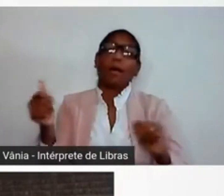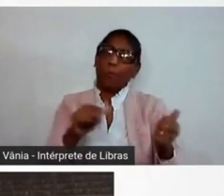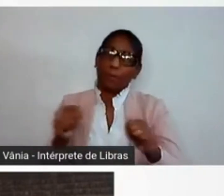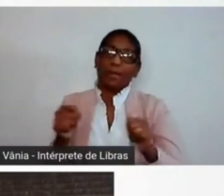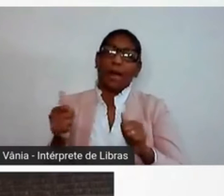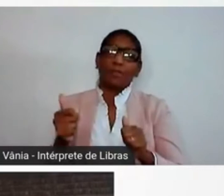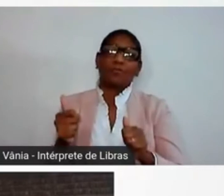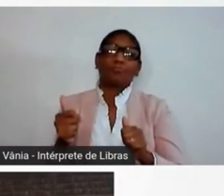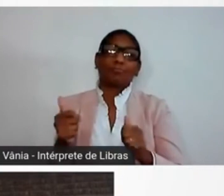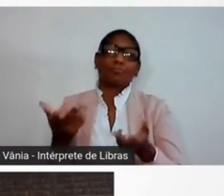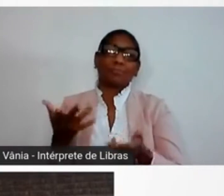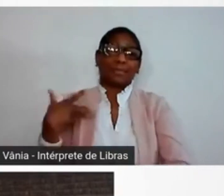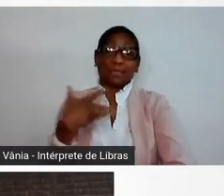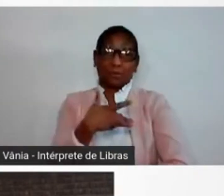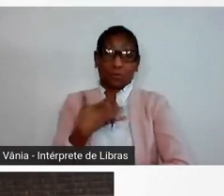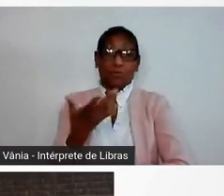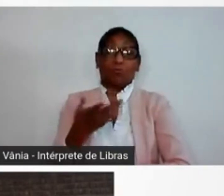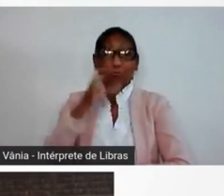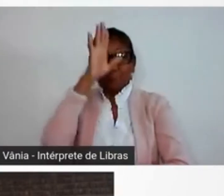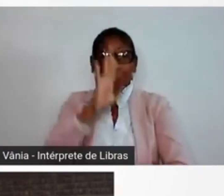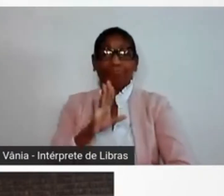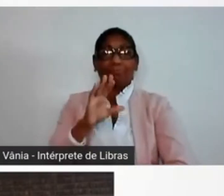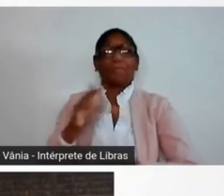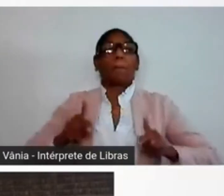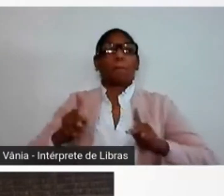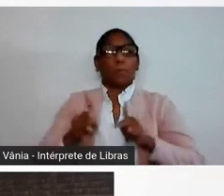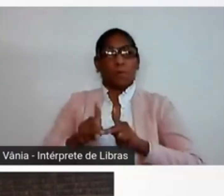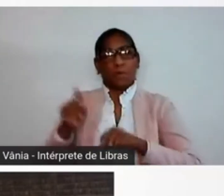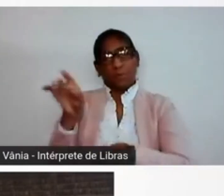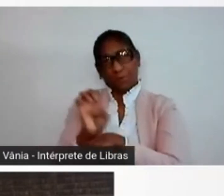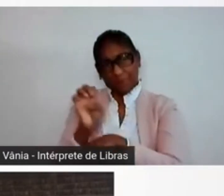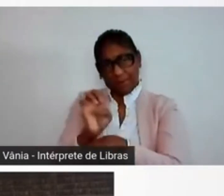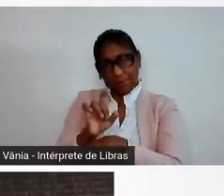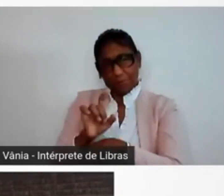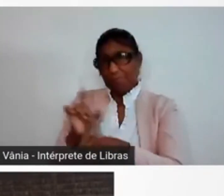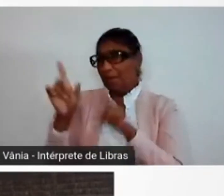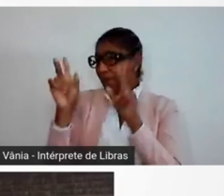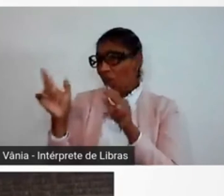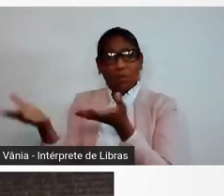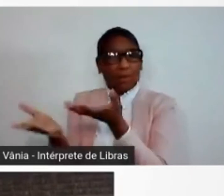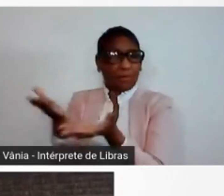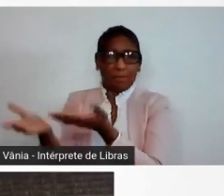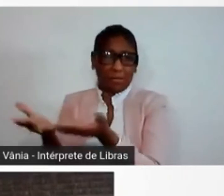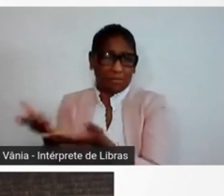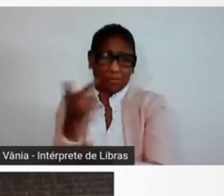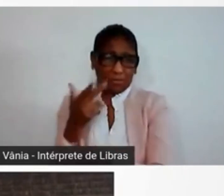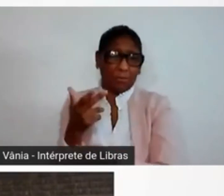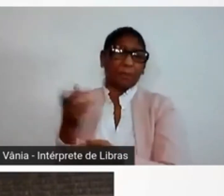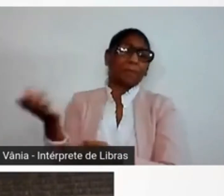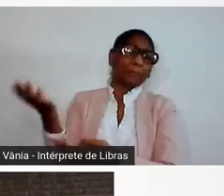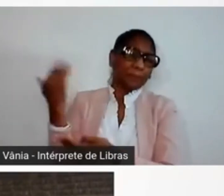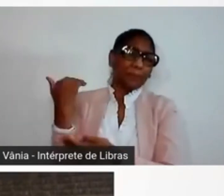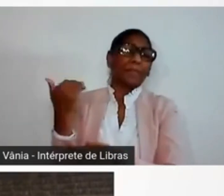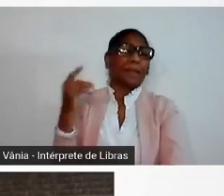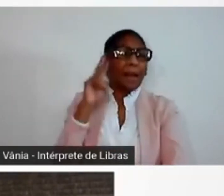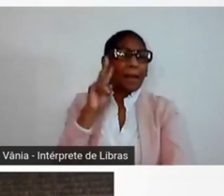na saúde pública do nosso estado, e que a gente busca, como os que a gente apresentou na semana passada, do